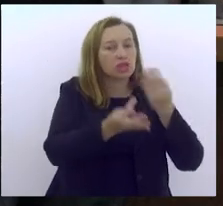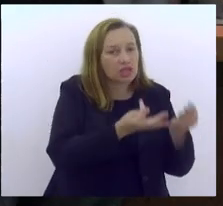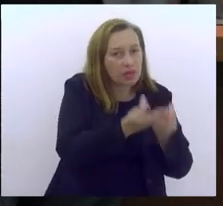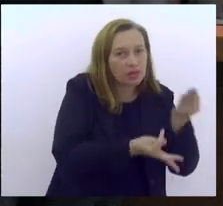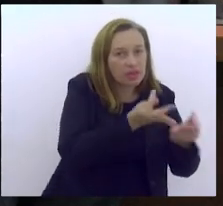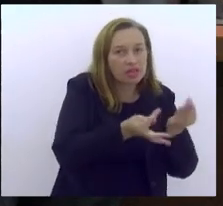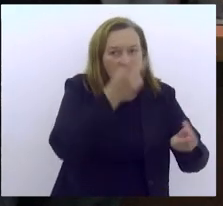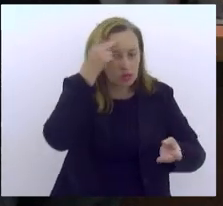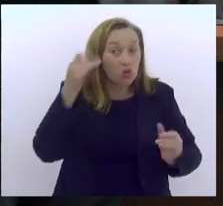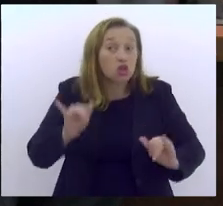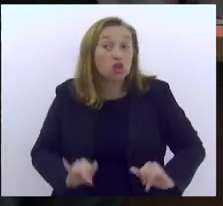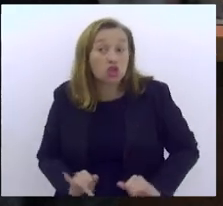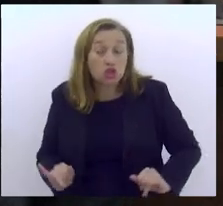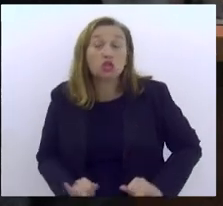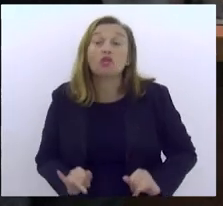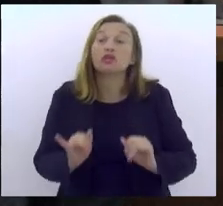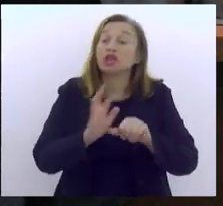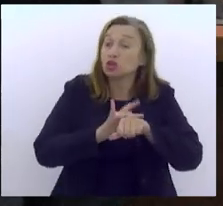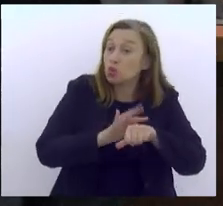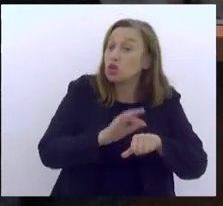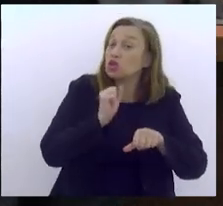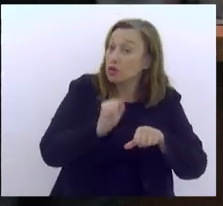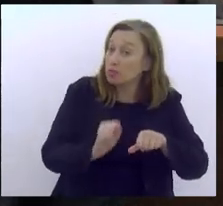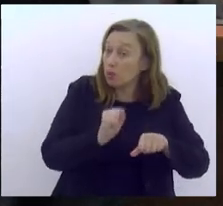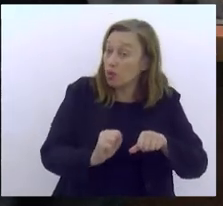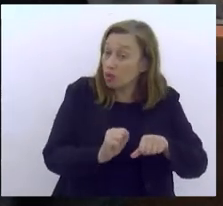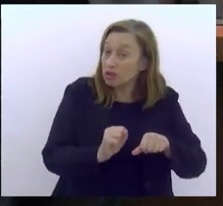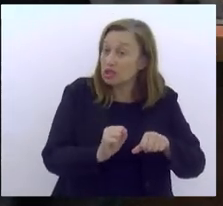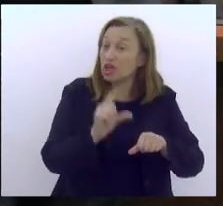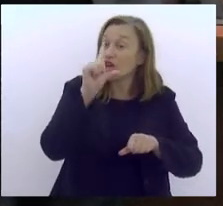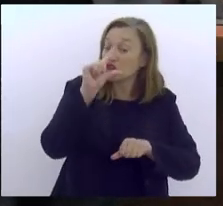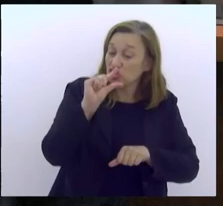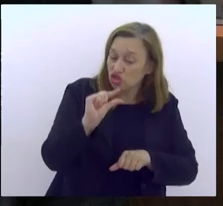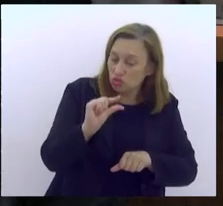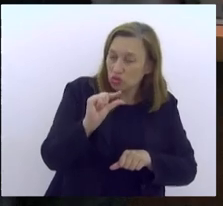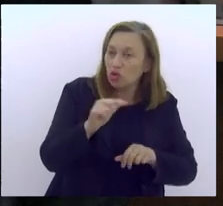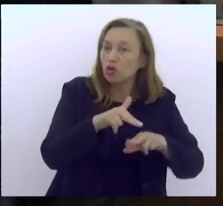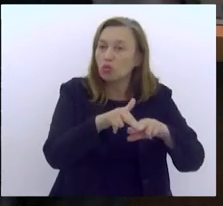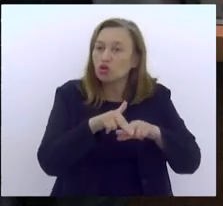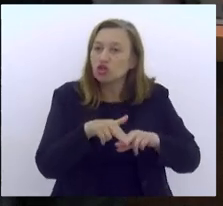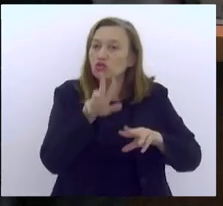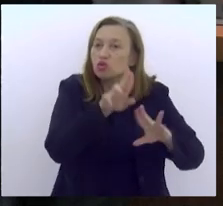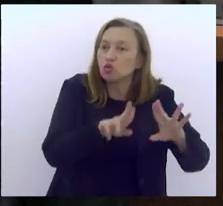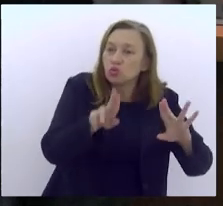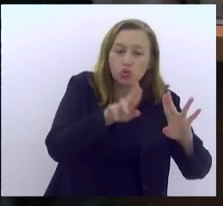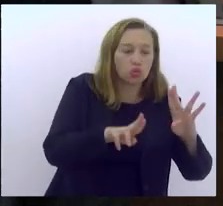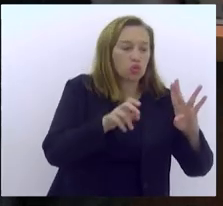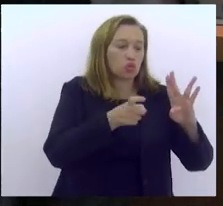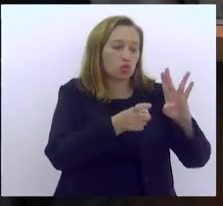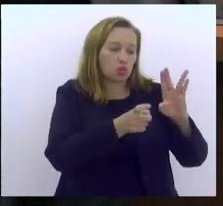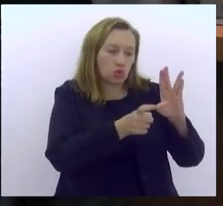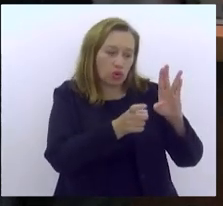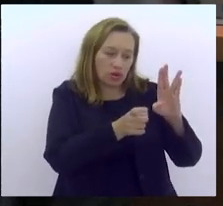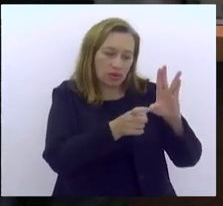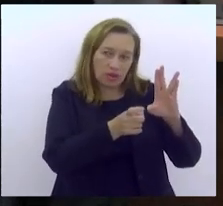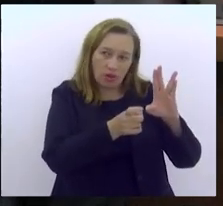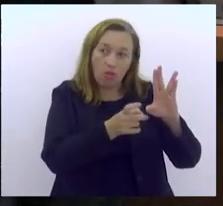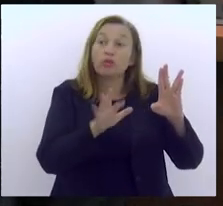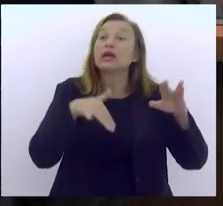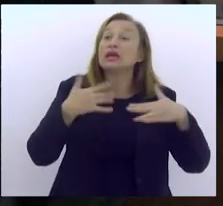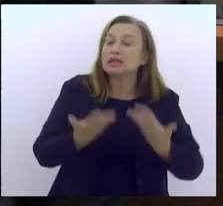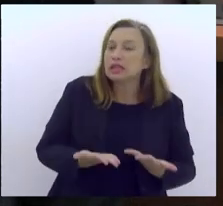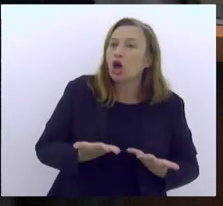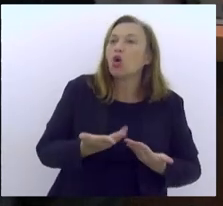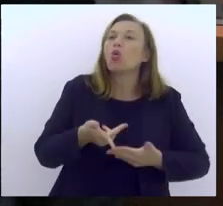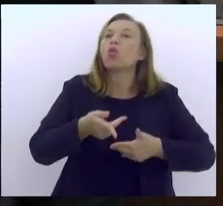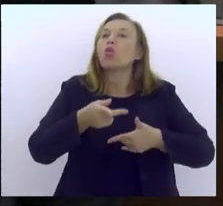que sofrem das doenças que podem ser amenizadas por conta do princípio ativo do canabidiol. Então, é um